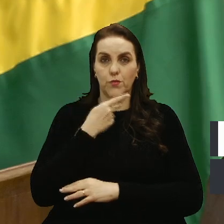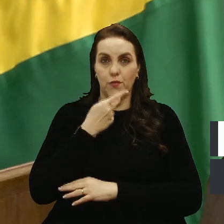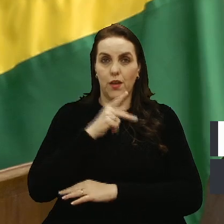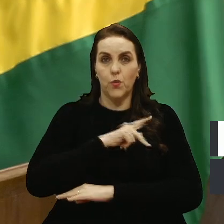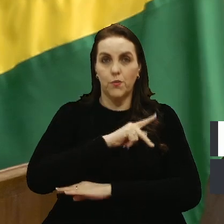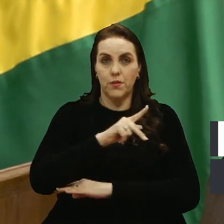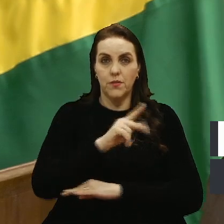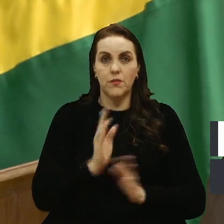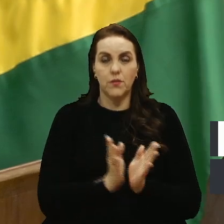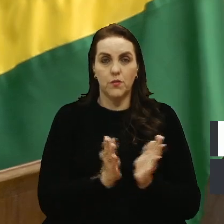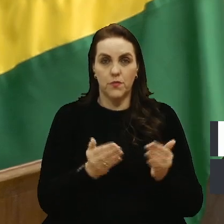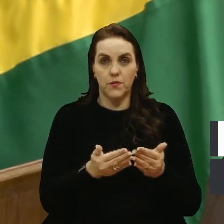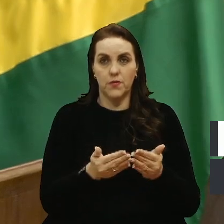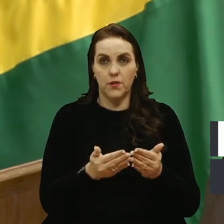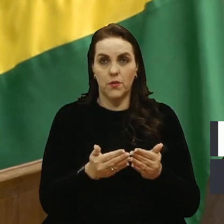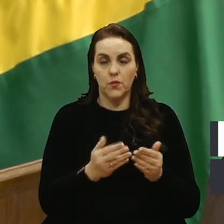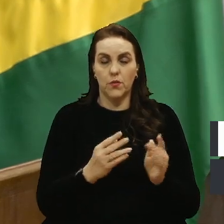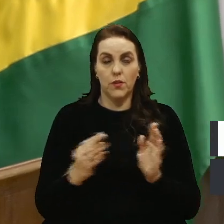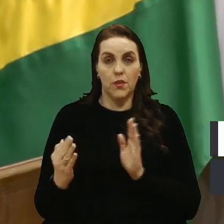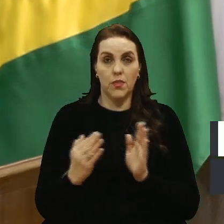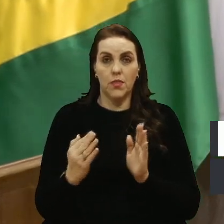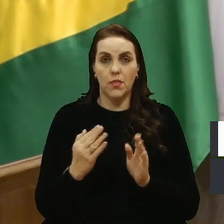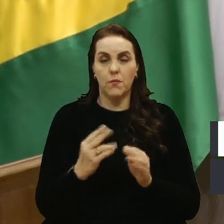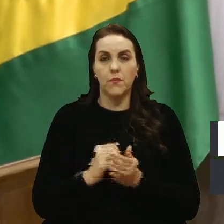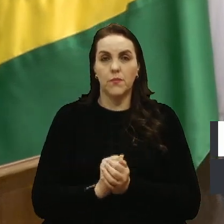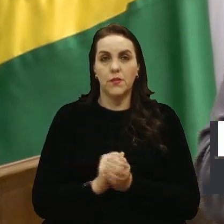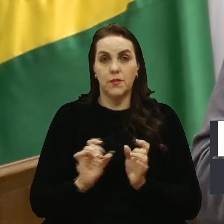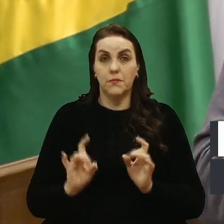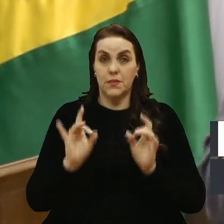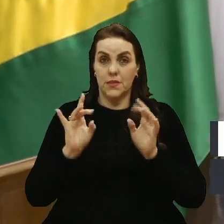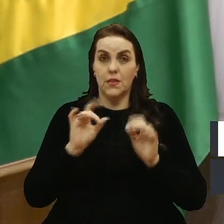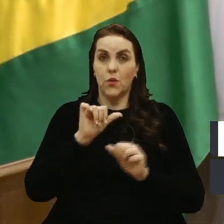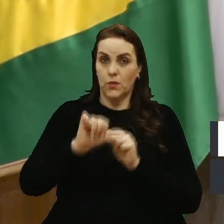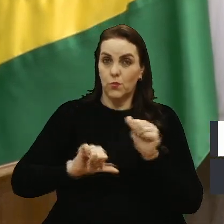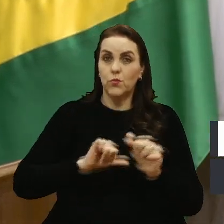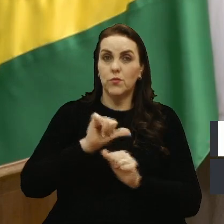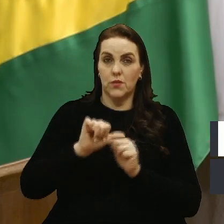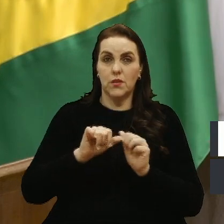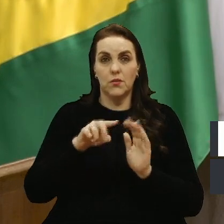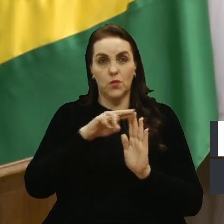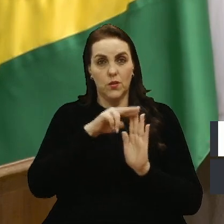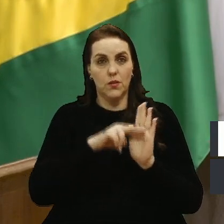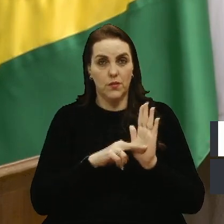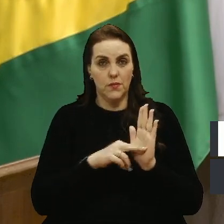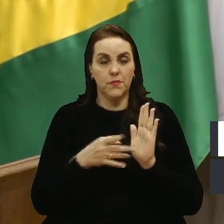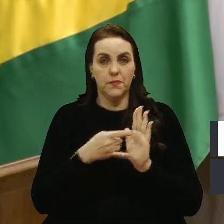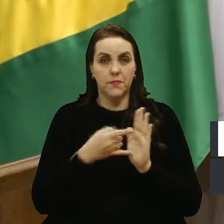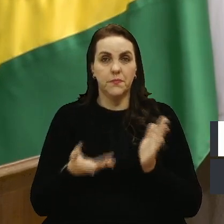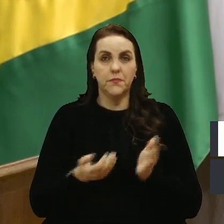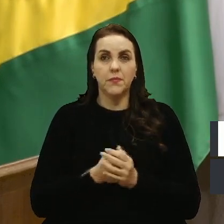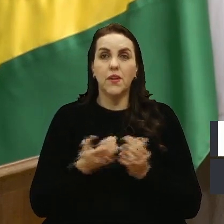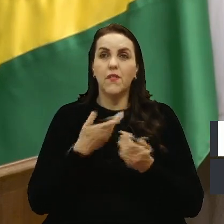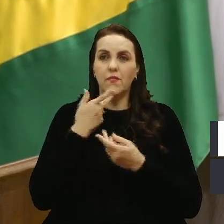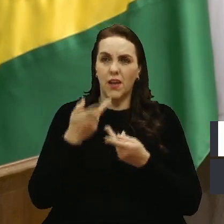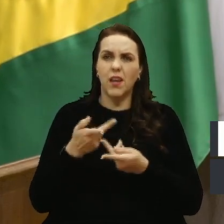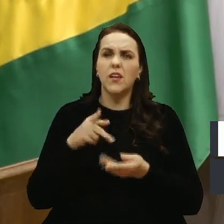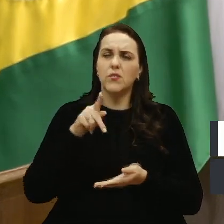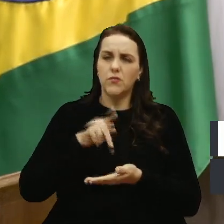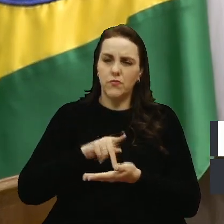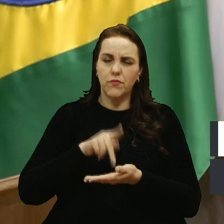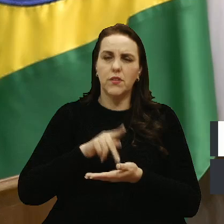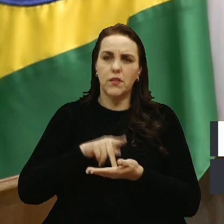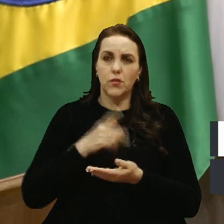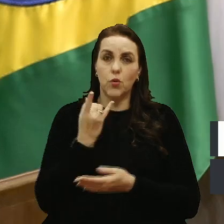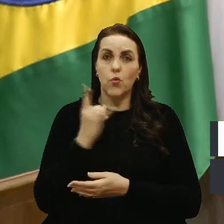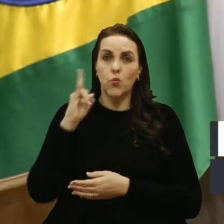comissão temporária especial de alteração do regimento, evidenciar que realmente a última